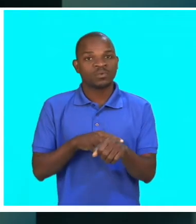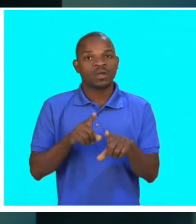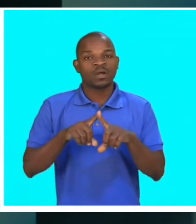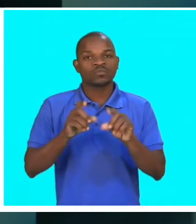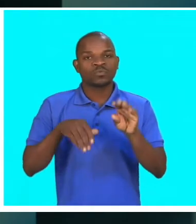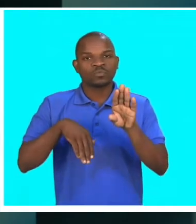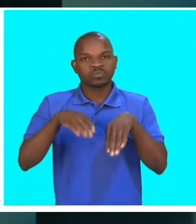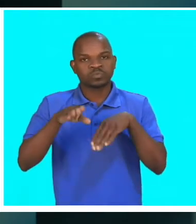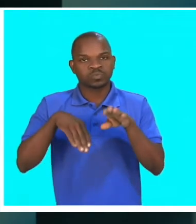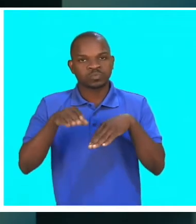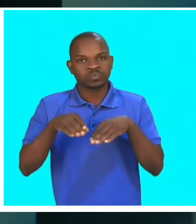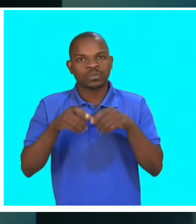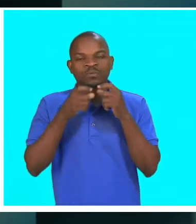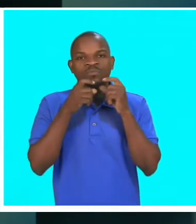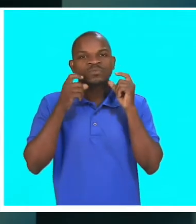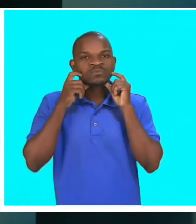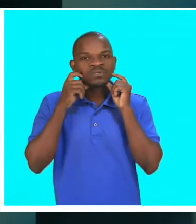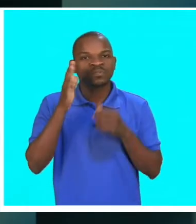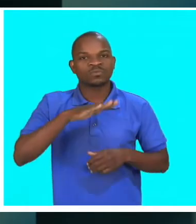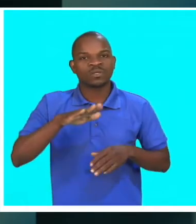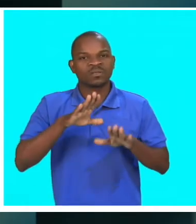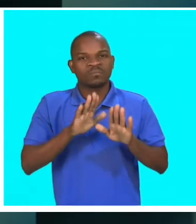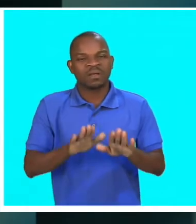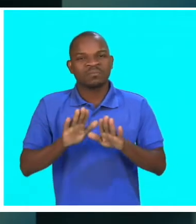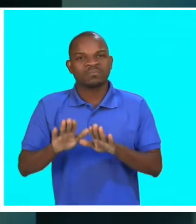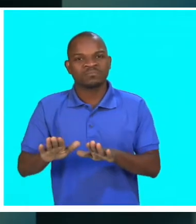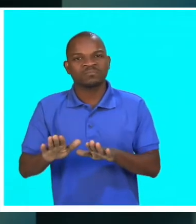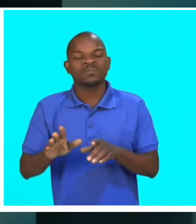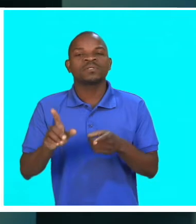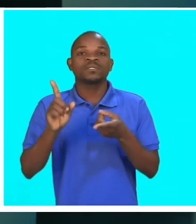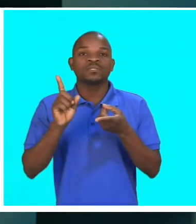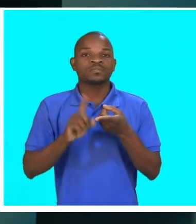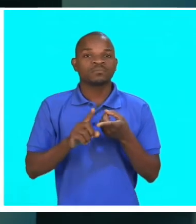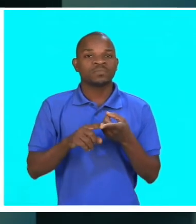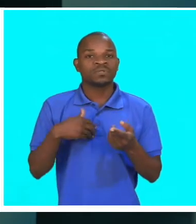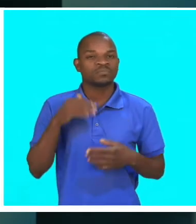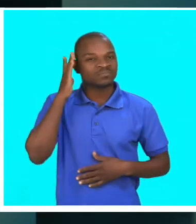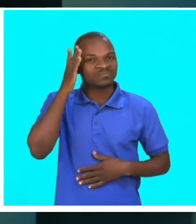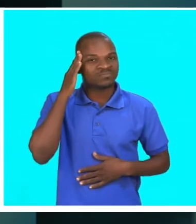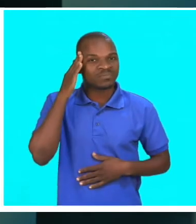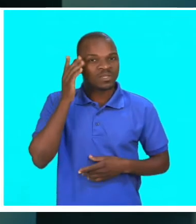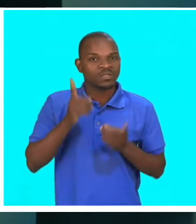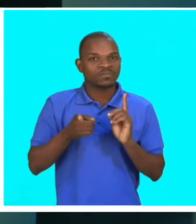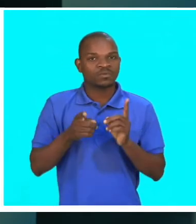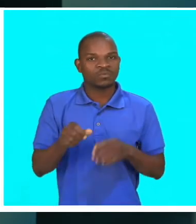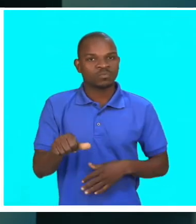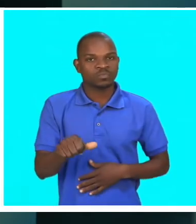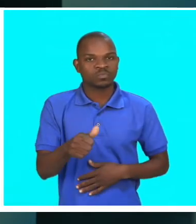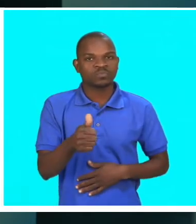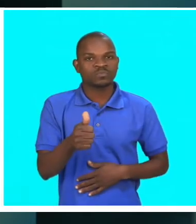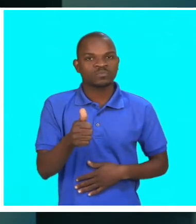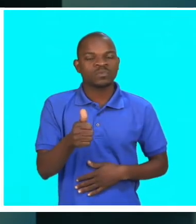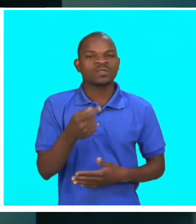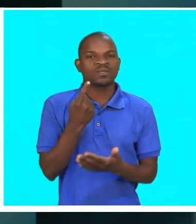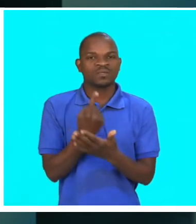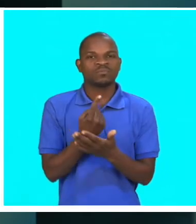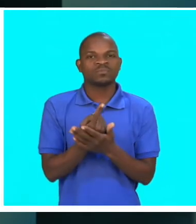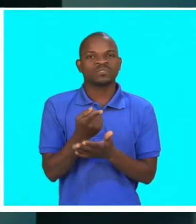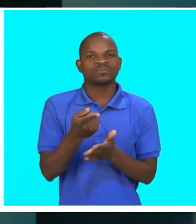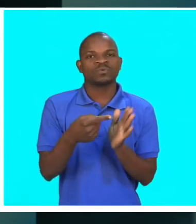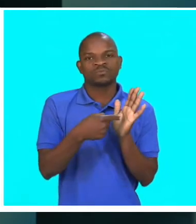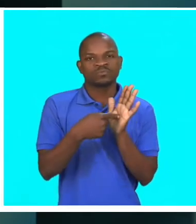Moçambola tem paragem, não paragem, eu acho que se o nosso ranking está a subir, isso deve servir mais